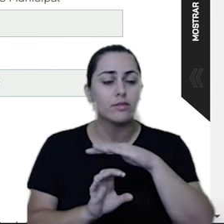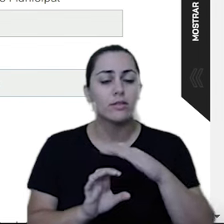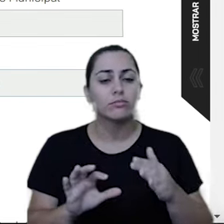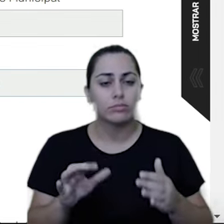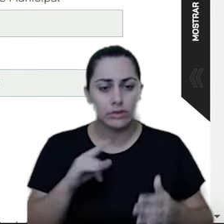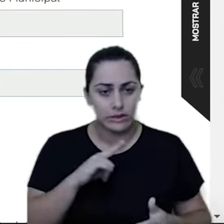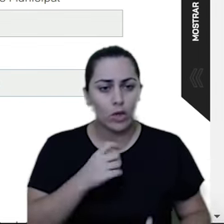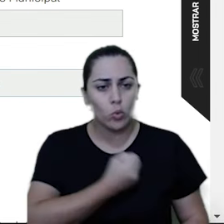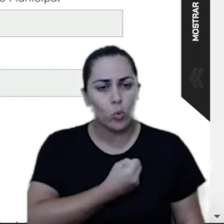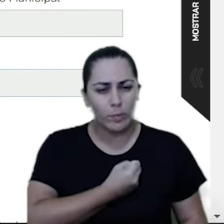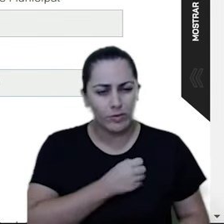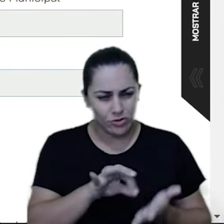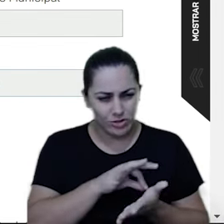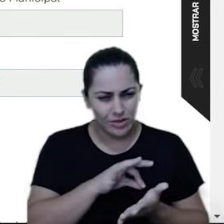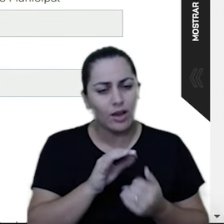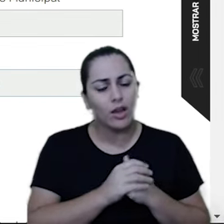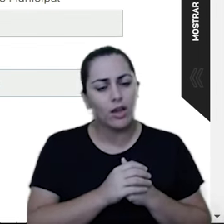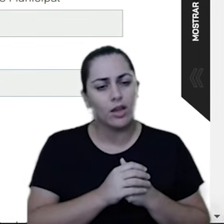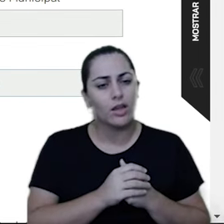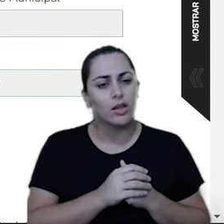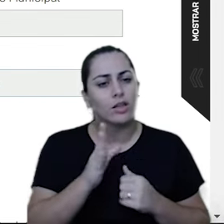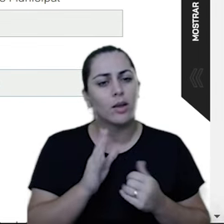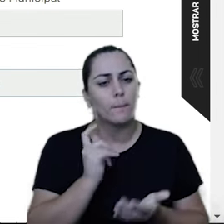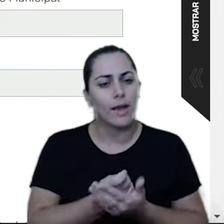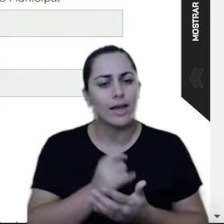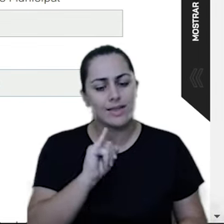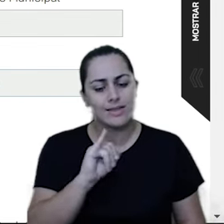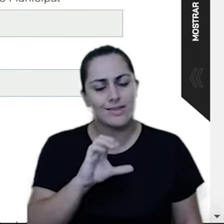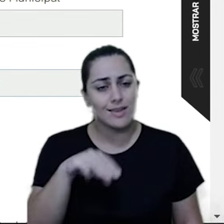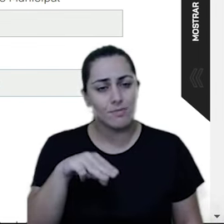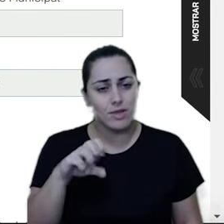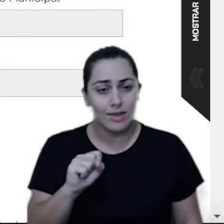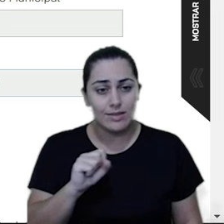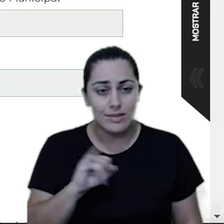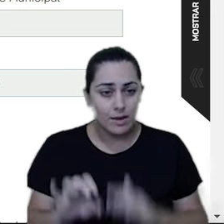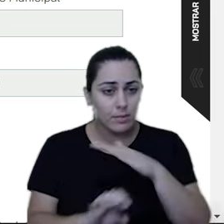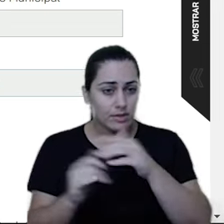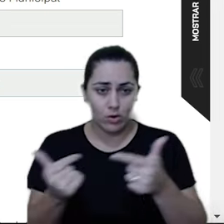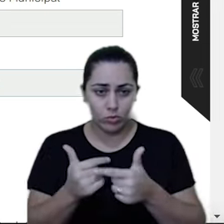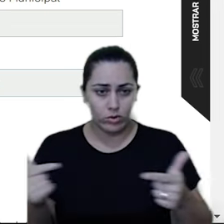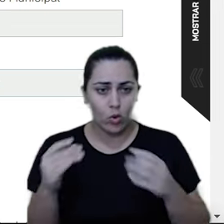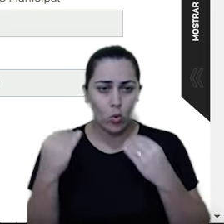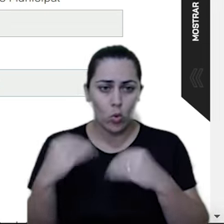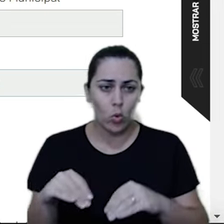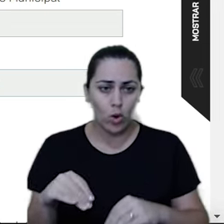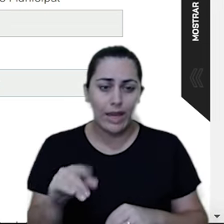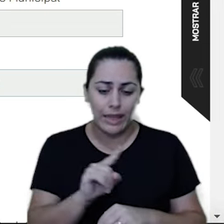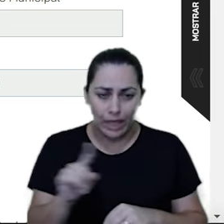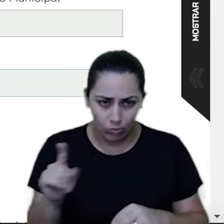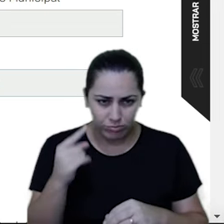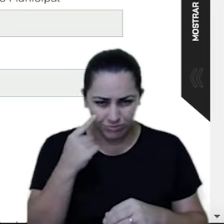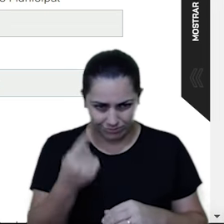inscrição estadual coloque contribuinte de ICMS simples assim quando a empresa não tem a inscrição estadual coloque não contribuinte de